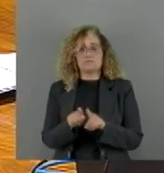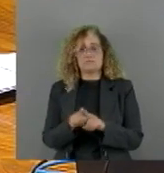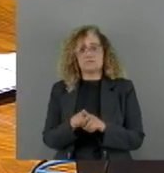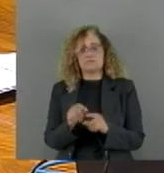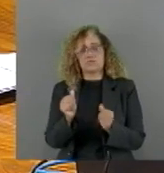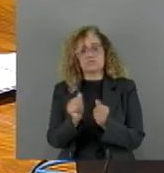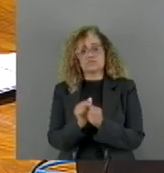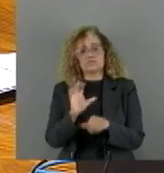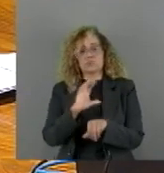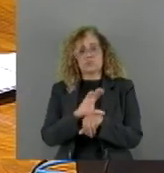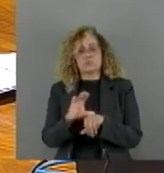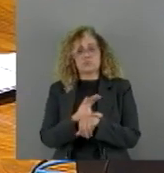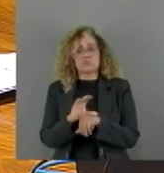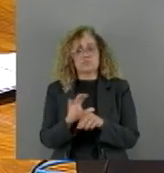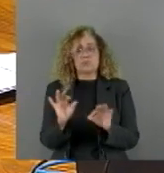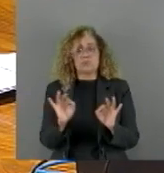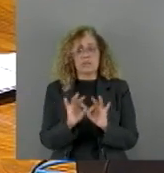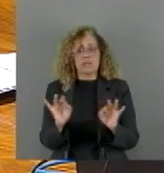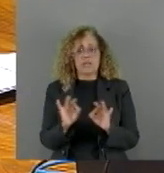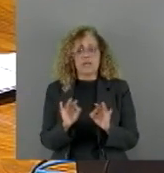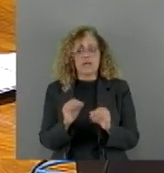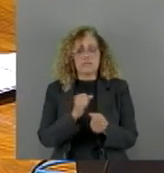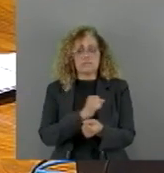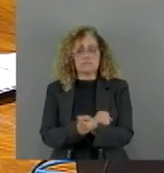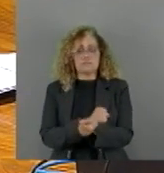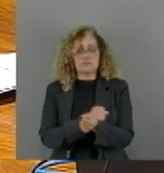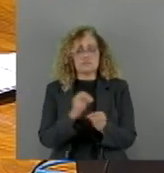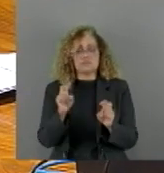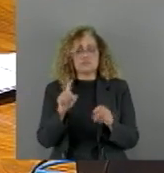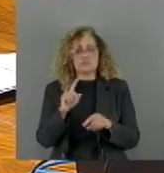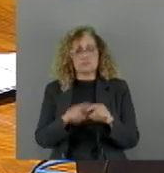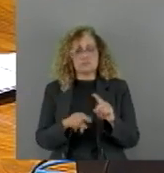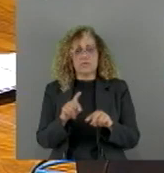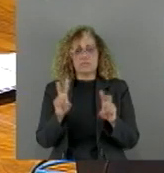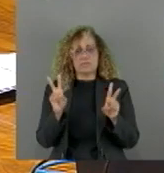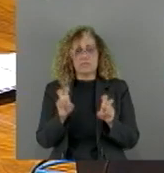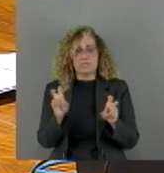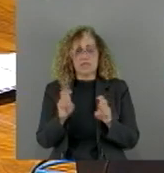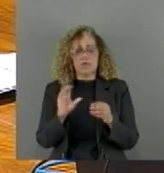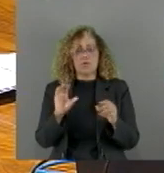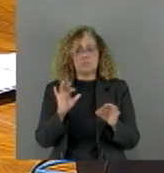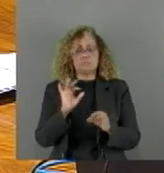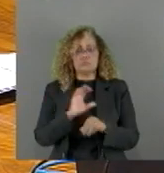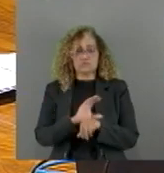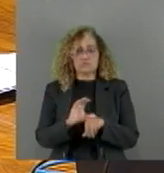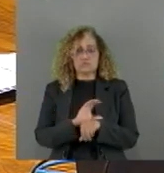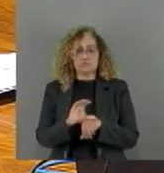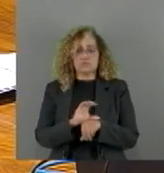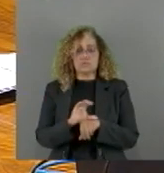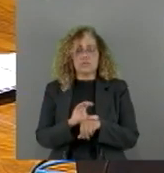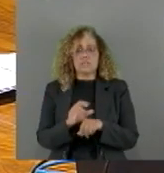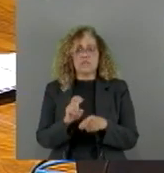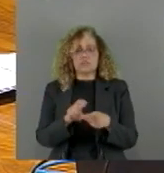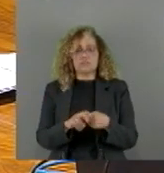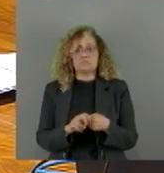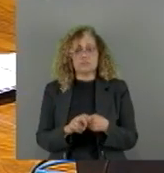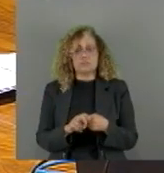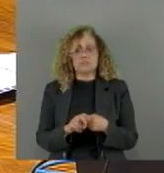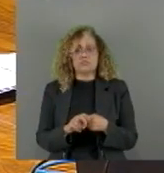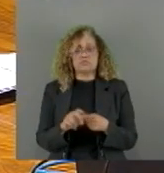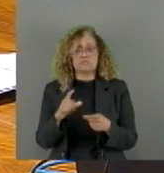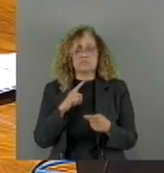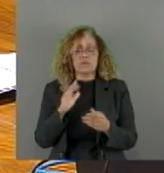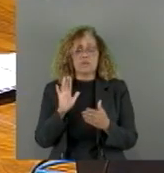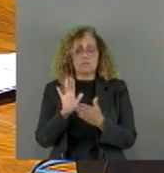constitucionais, não havendo, então, vícios materiais de inconstitucionalidade a apontar. Assim, não observamos na